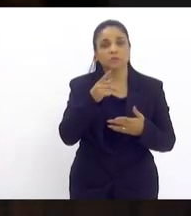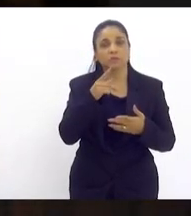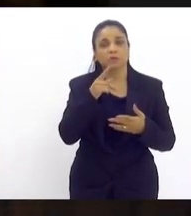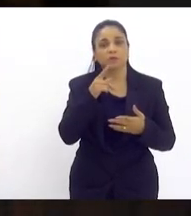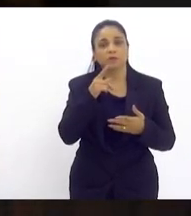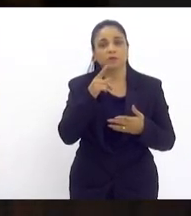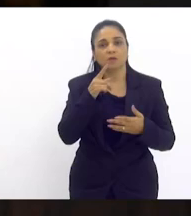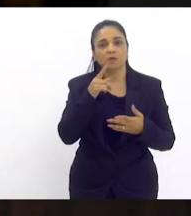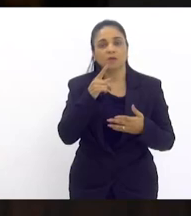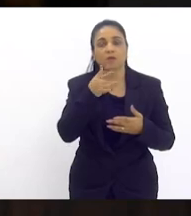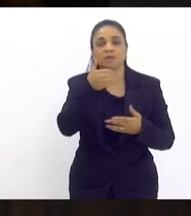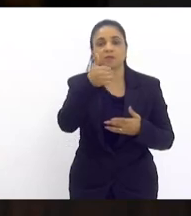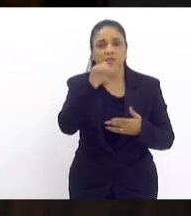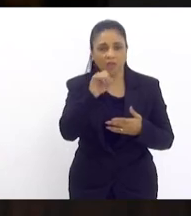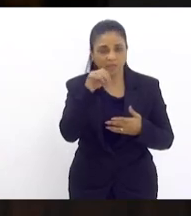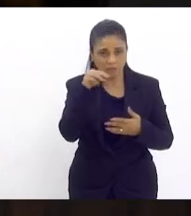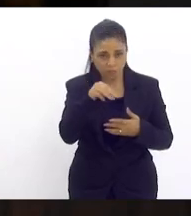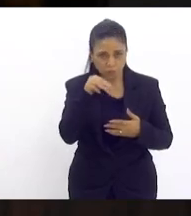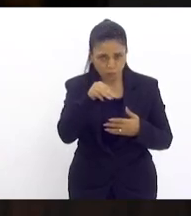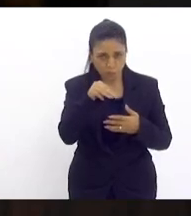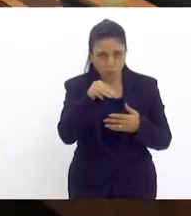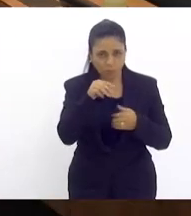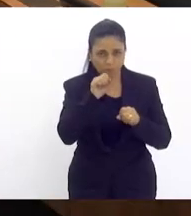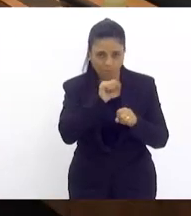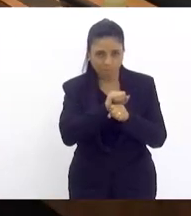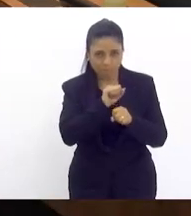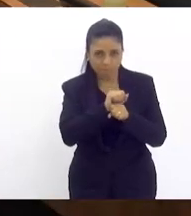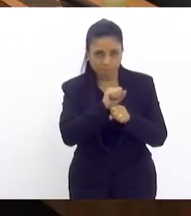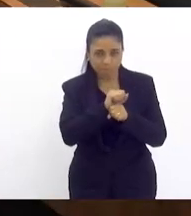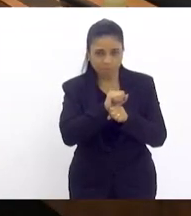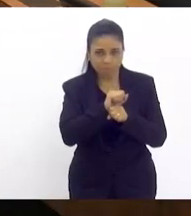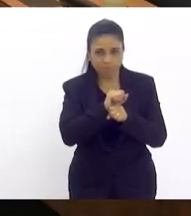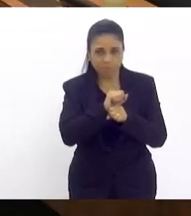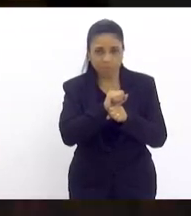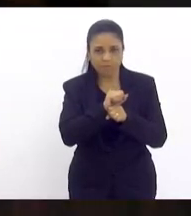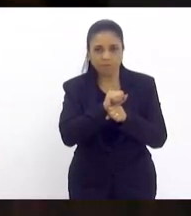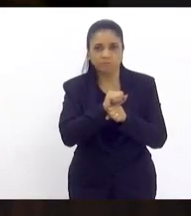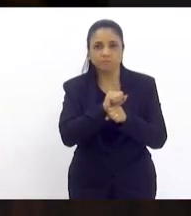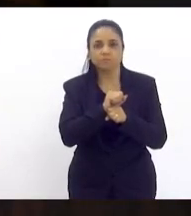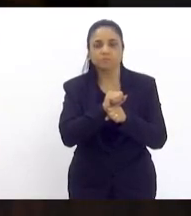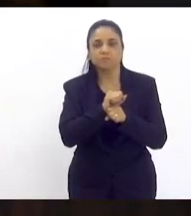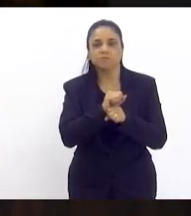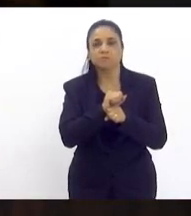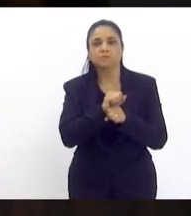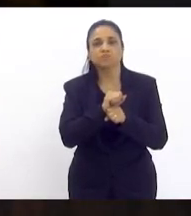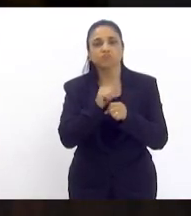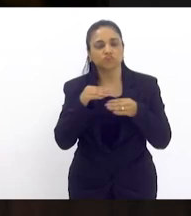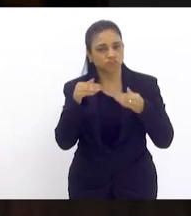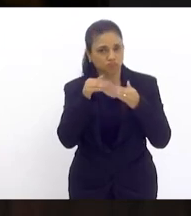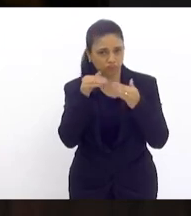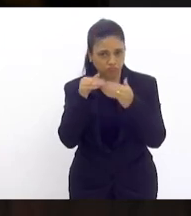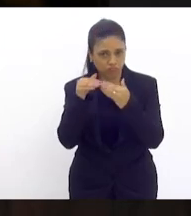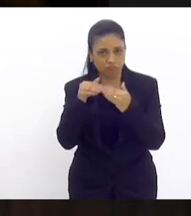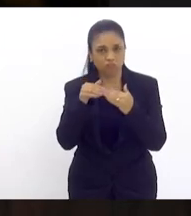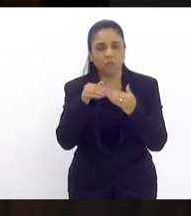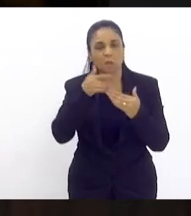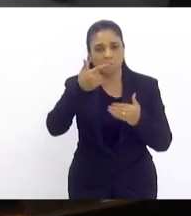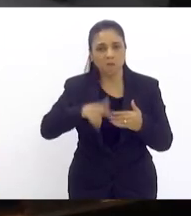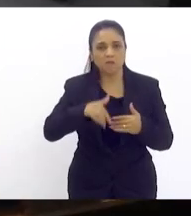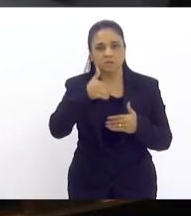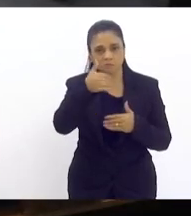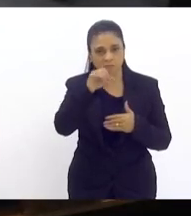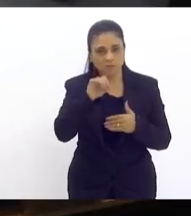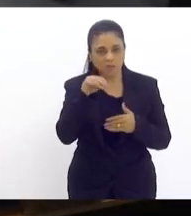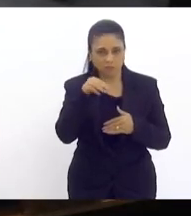gente 10 minutos seria possível então prorrogado em consenso do Parlamento a sessão por mais 10 minutos Porque